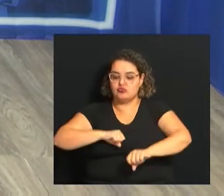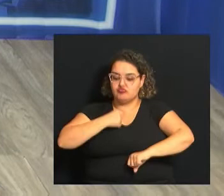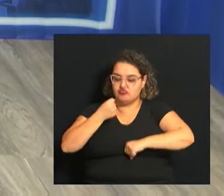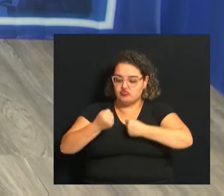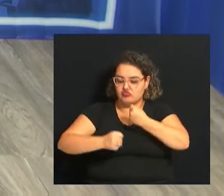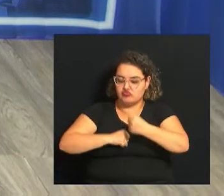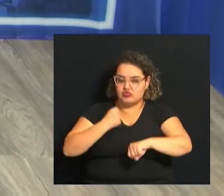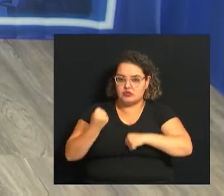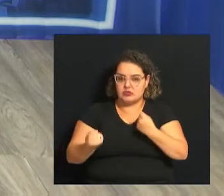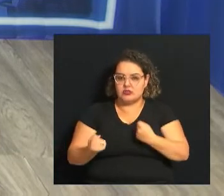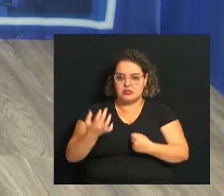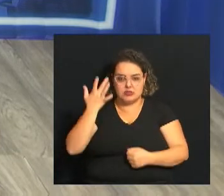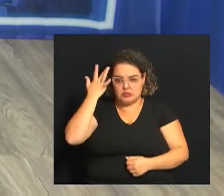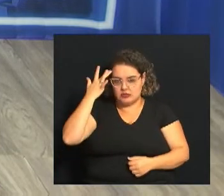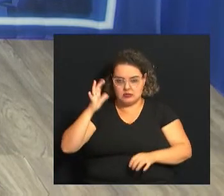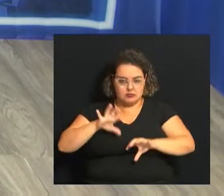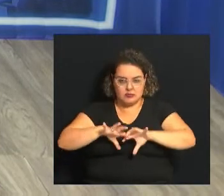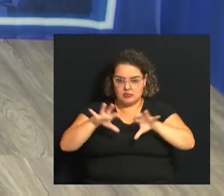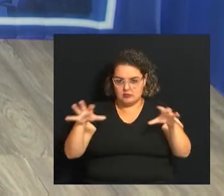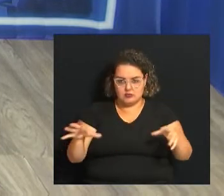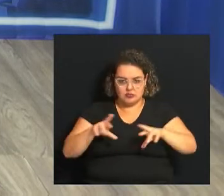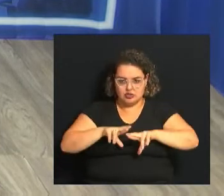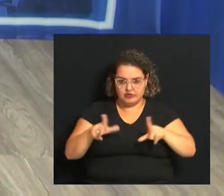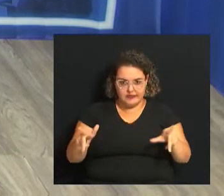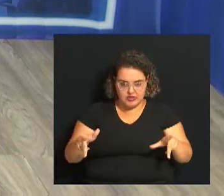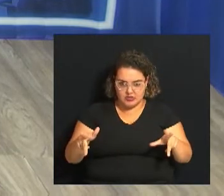sabendo diferenciar um do outro?